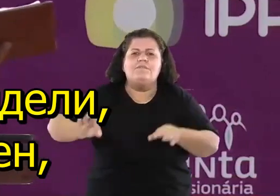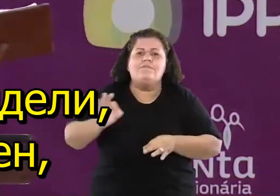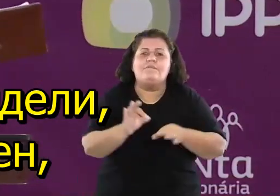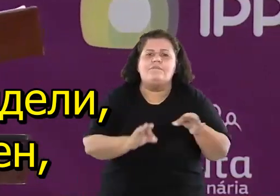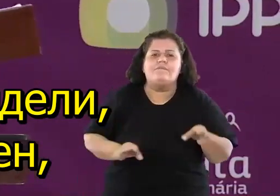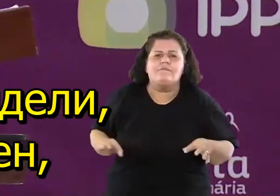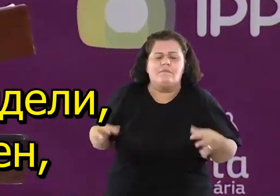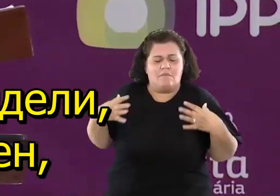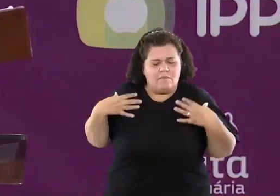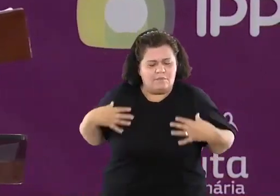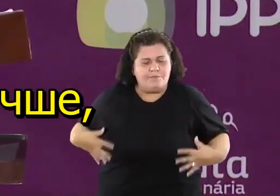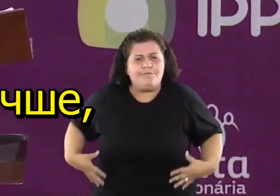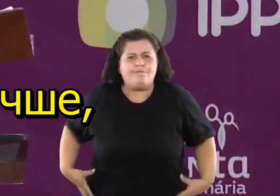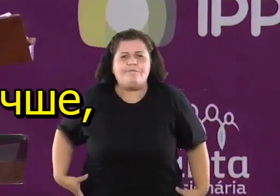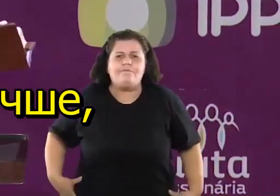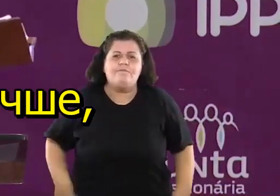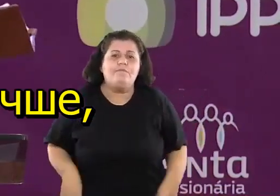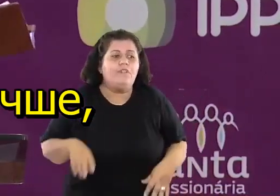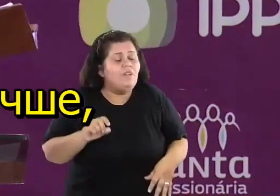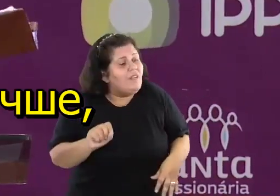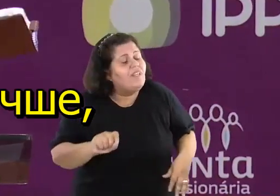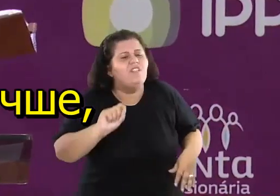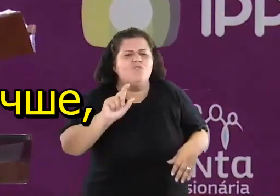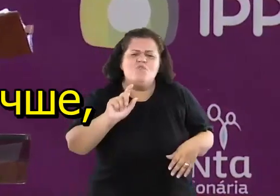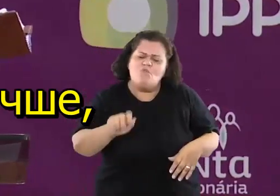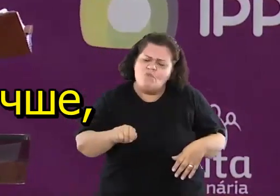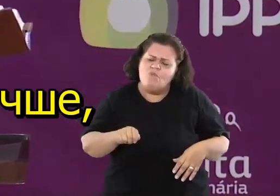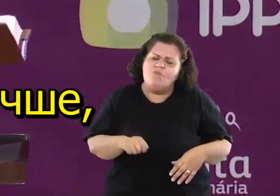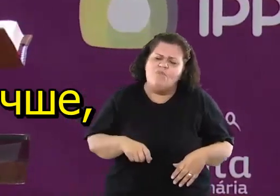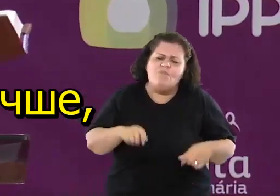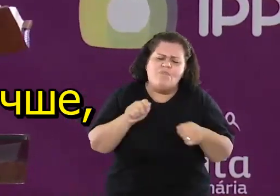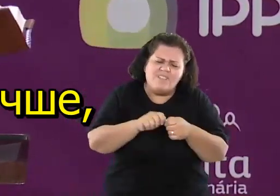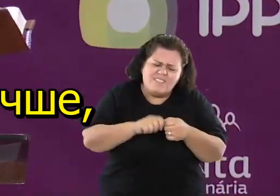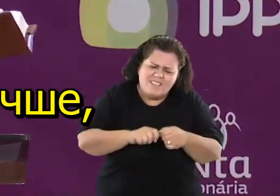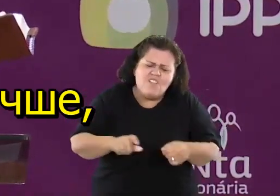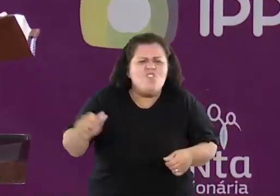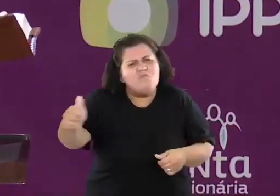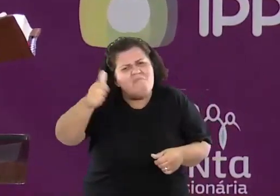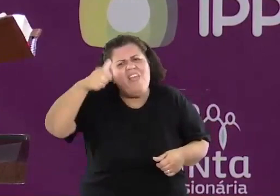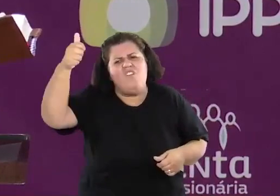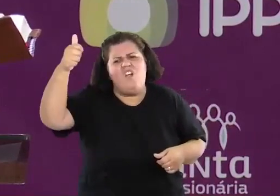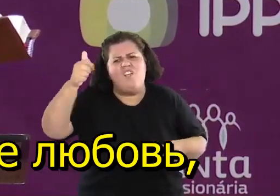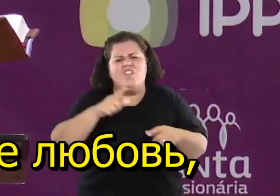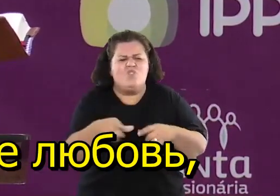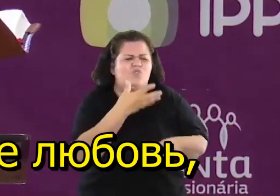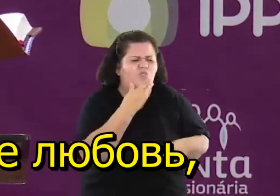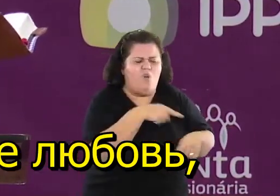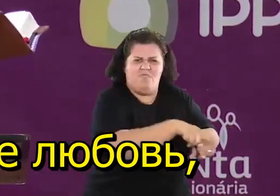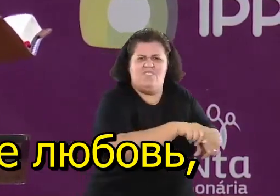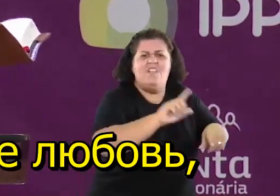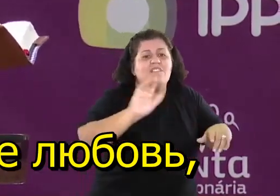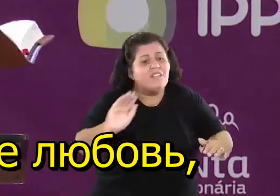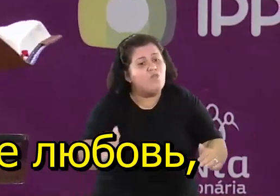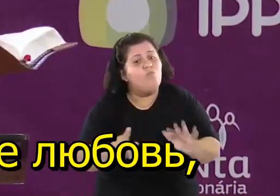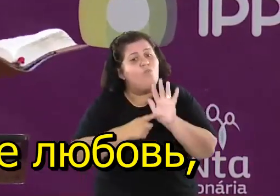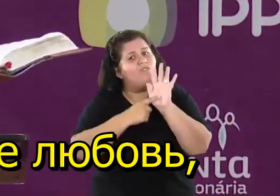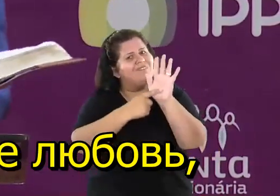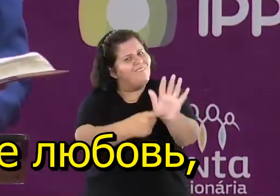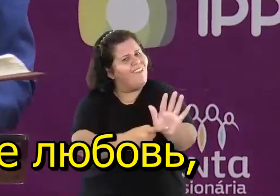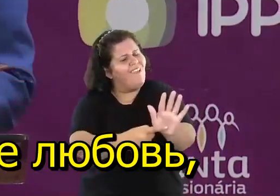ele foi sepultado, quiseram fazer um trabalho melhor, com mais excelência. Quiseram